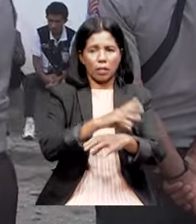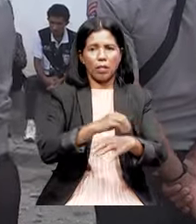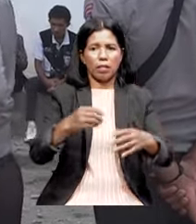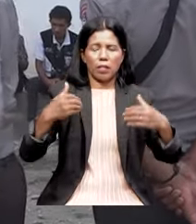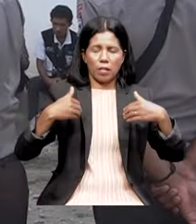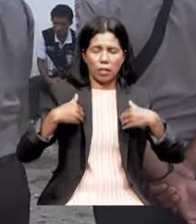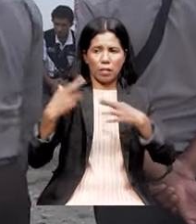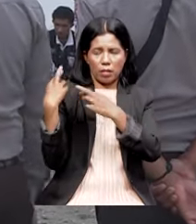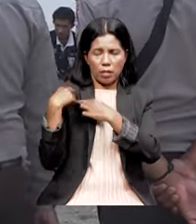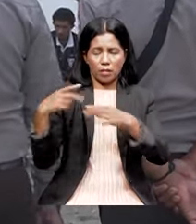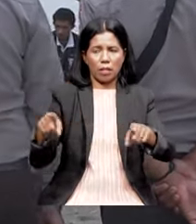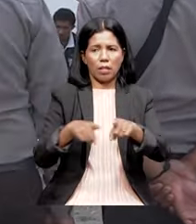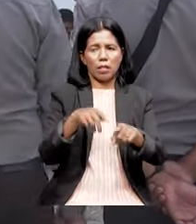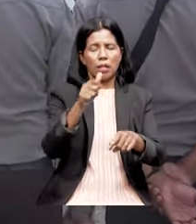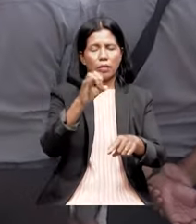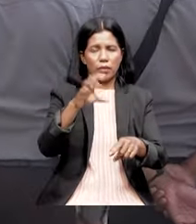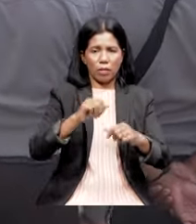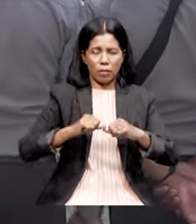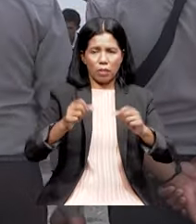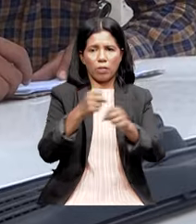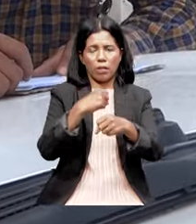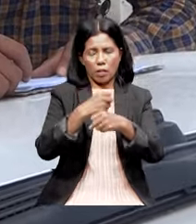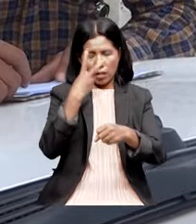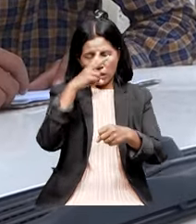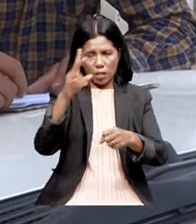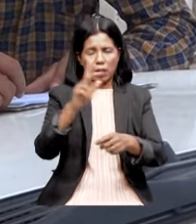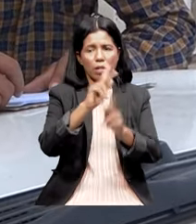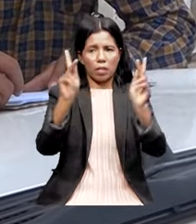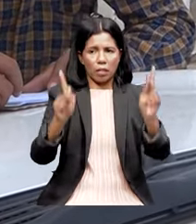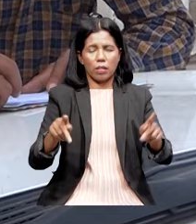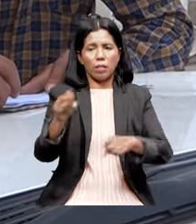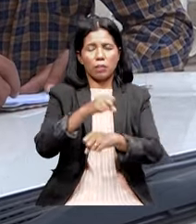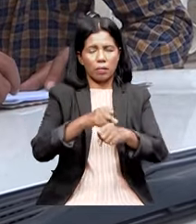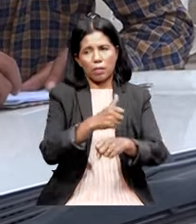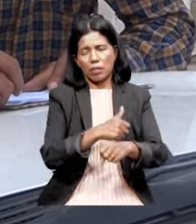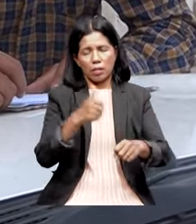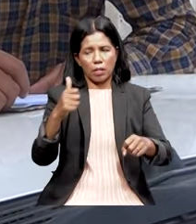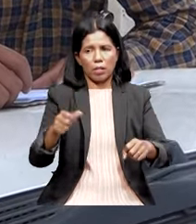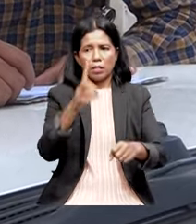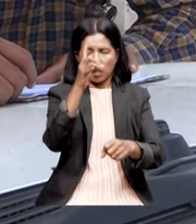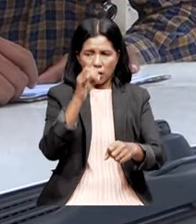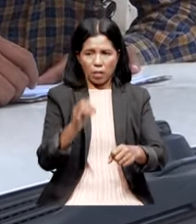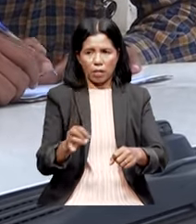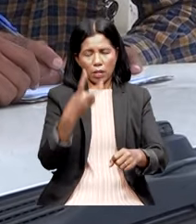iha papel hanya sanho aifaisa, se continua halo kontrolu baloza no supermercado sira seluk, iha capital